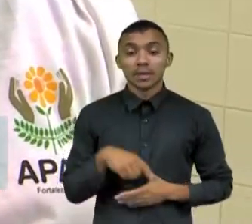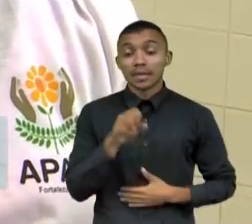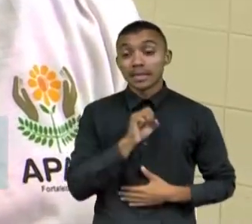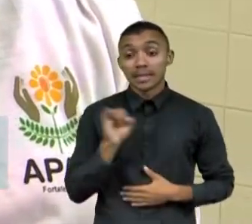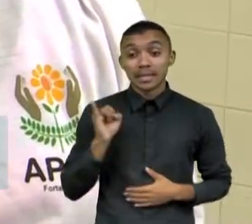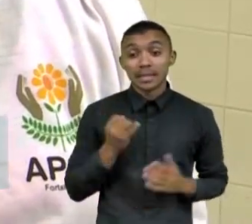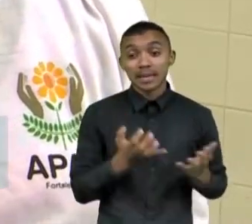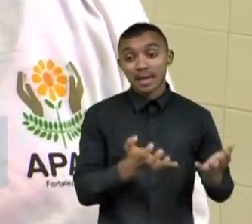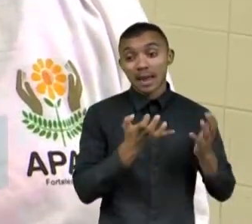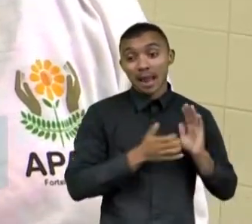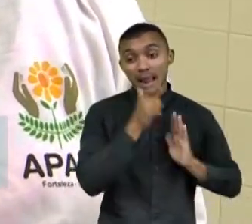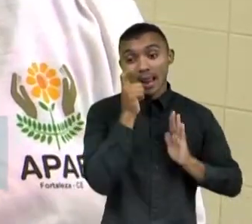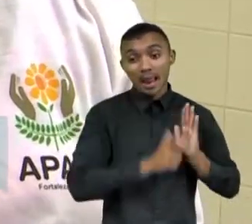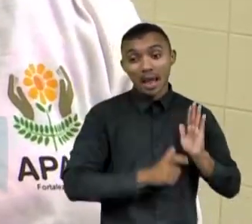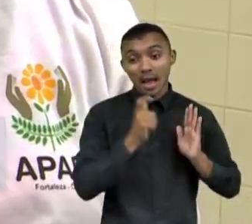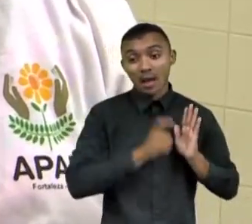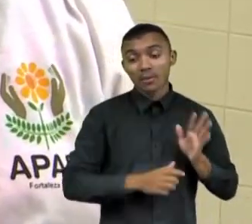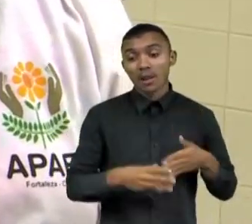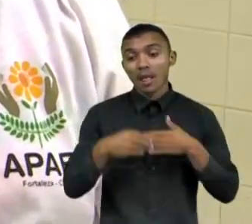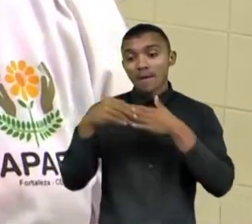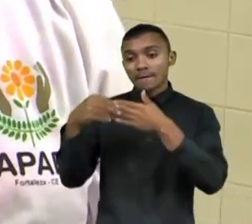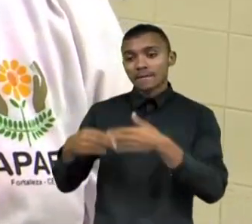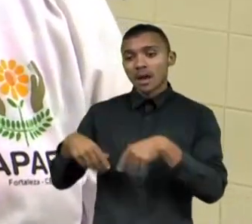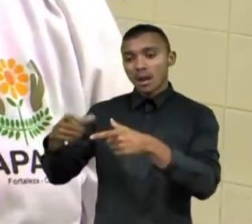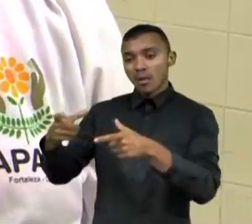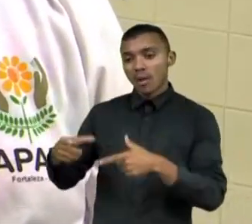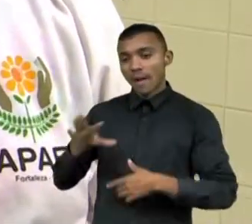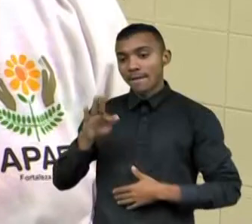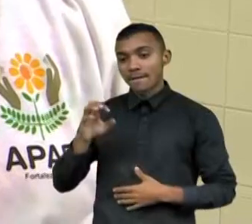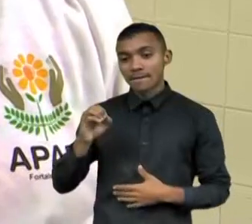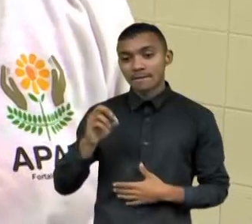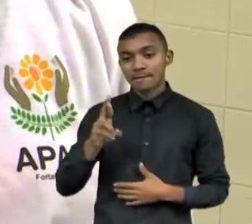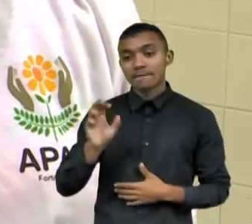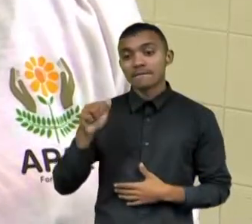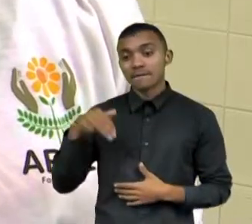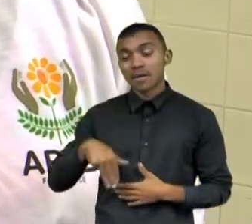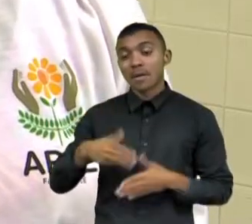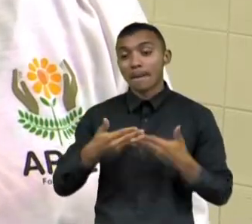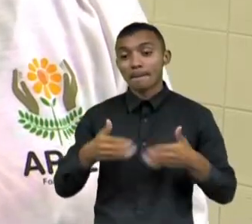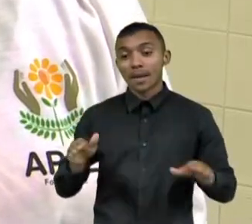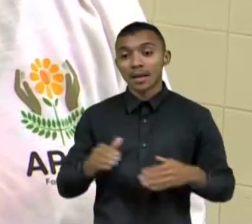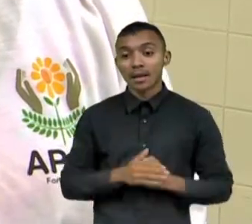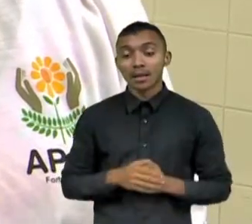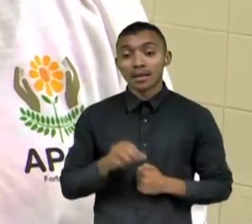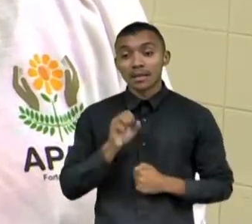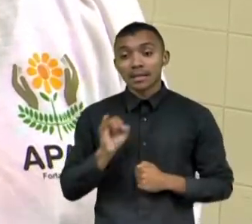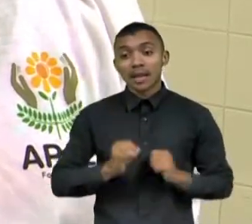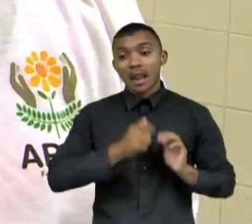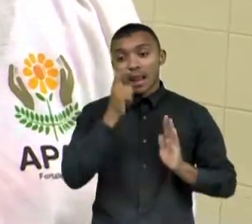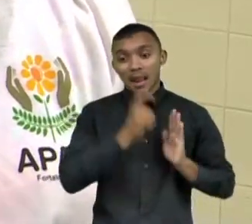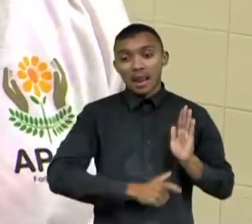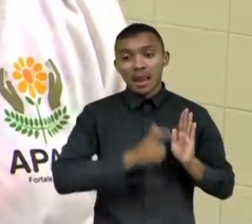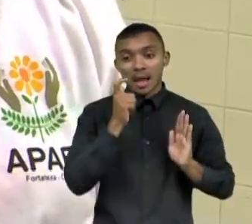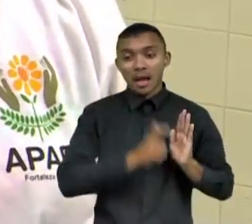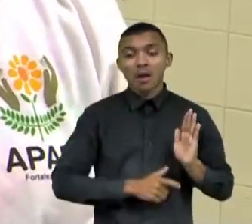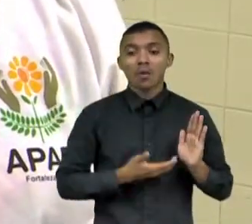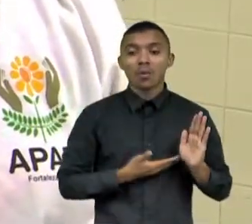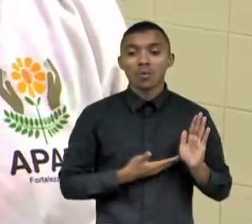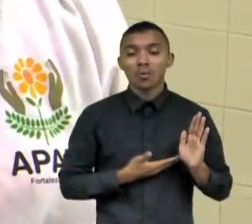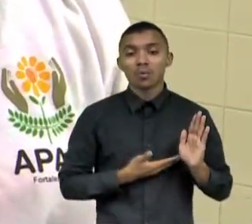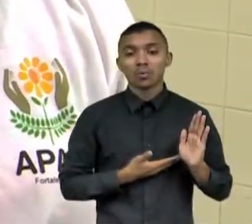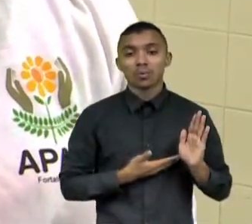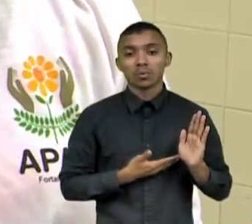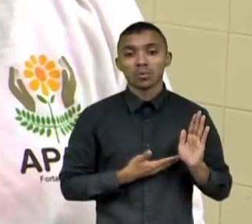um laudo médico para o fórum, já passou, né? Já fez um mês. Se eu fizer um laudo, se for o caso de eu ir para Etufol fazer